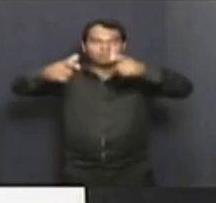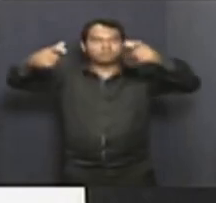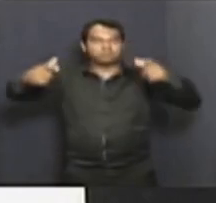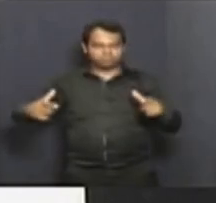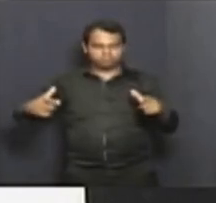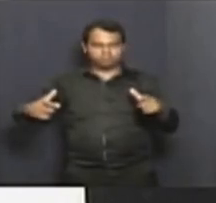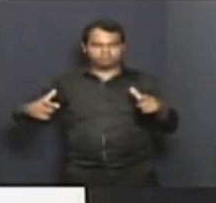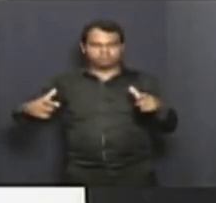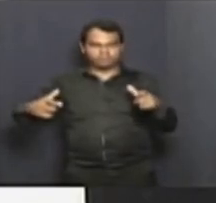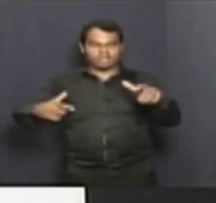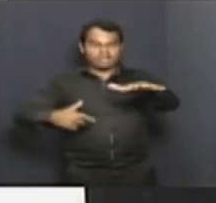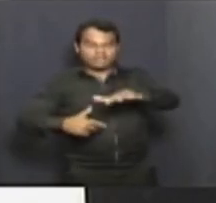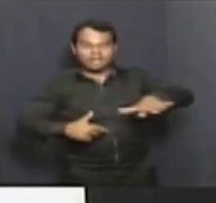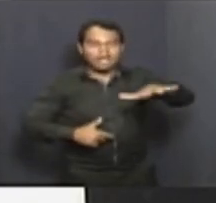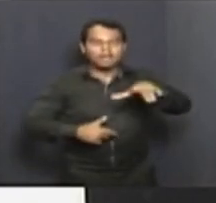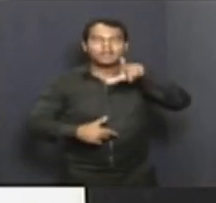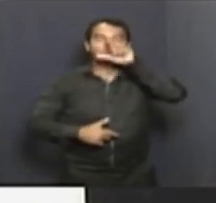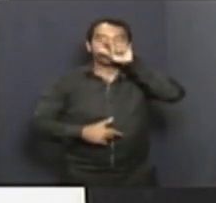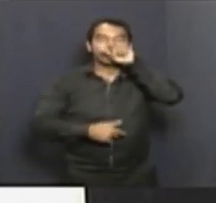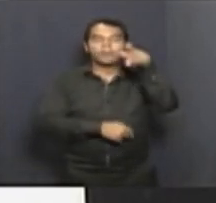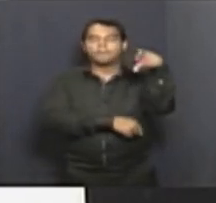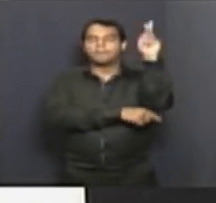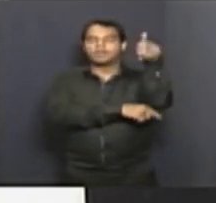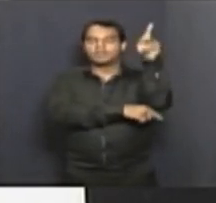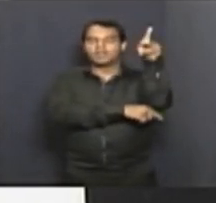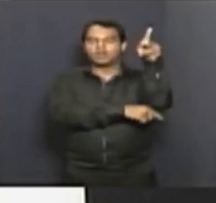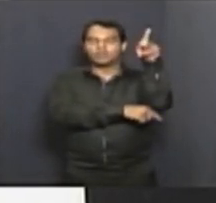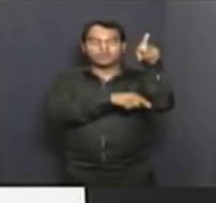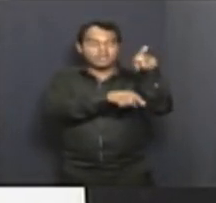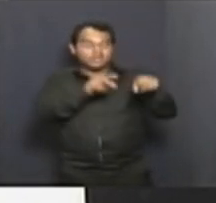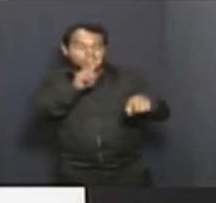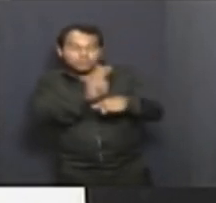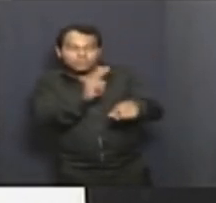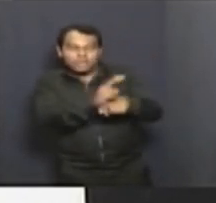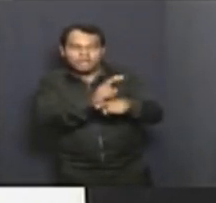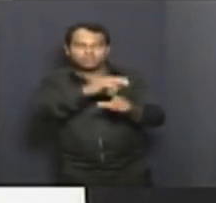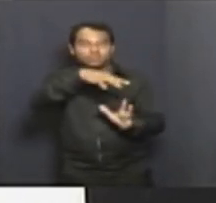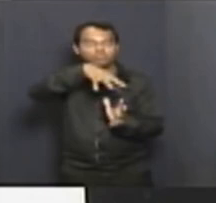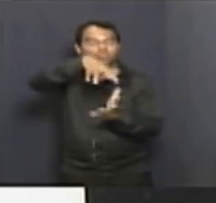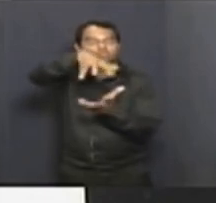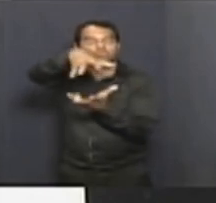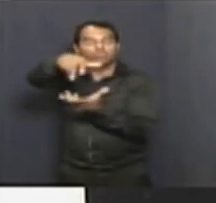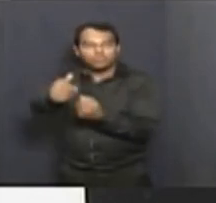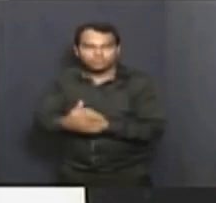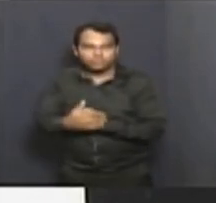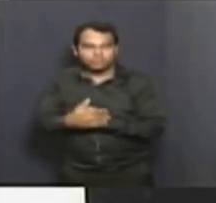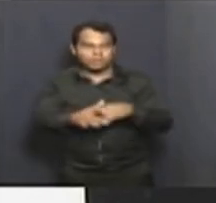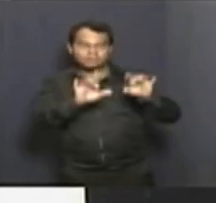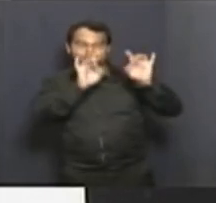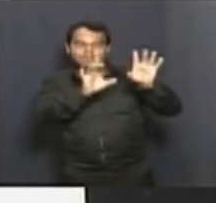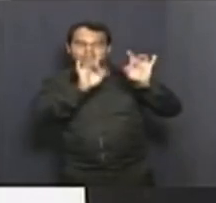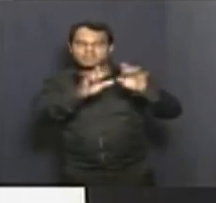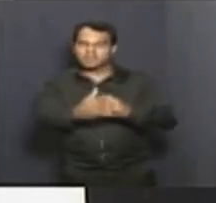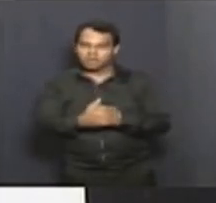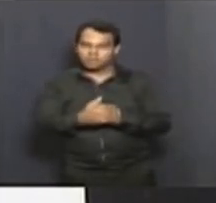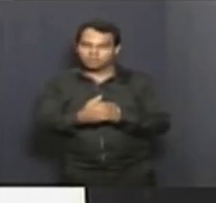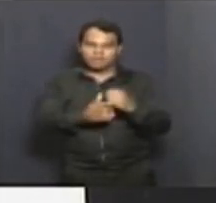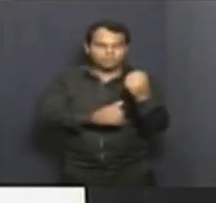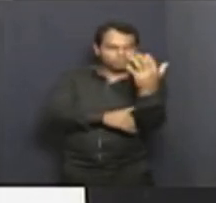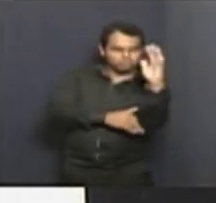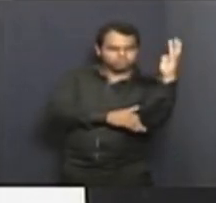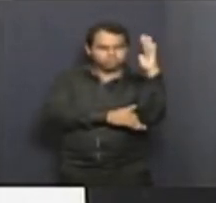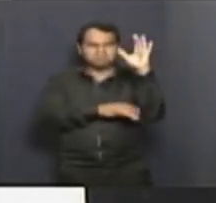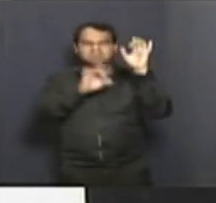pantanal que é o património da humanidade é um património mundial é o só os pulmões do nosso brasil